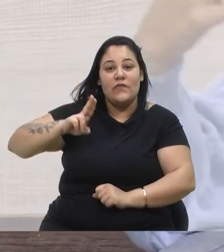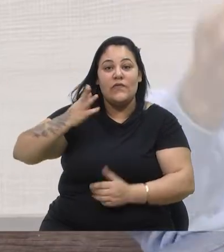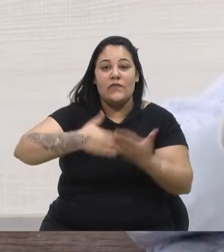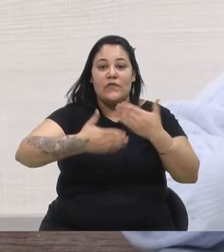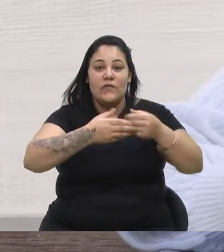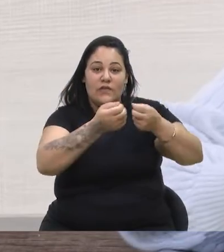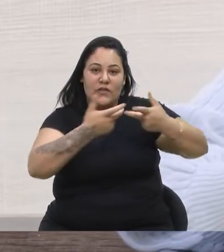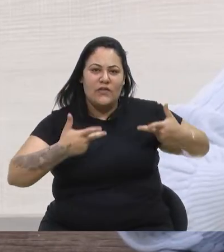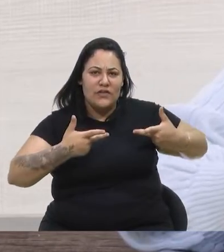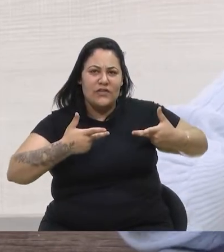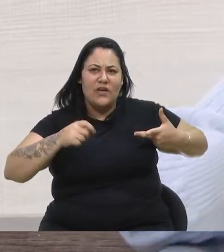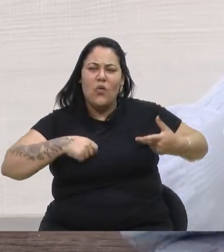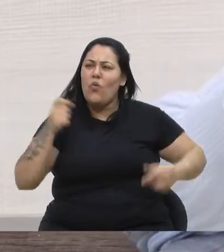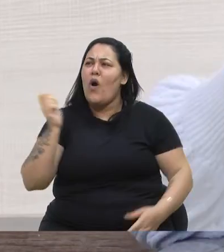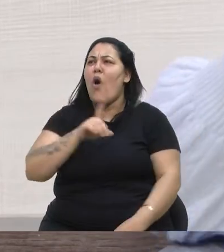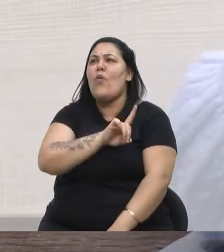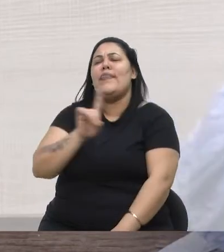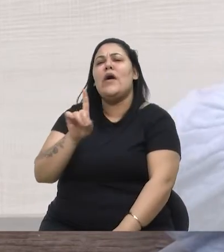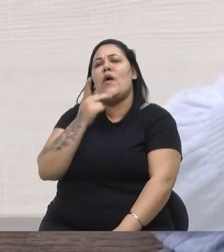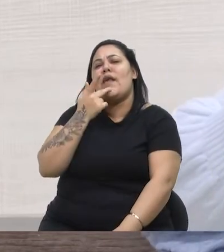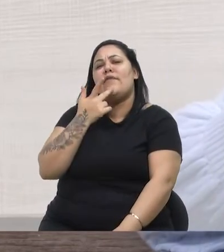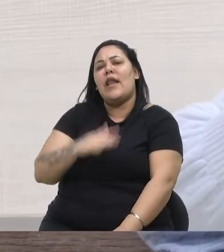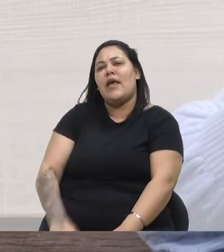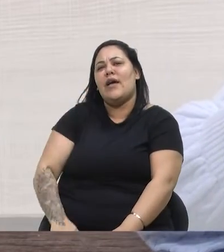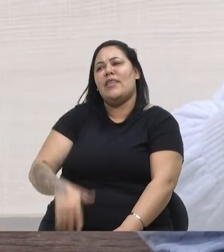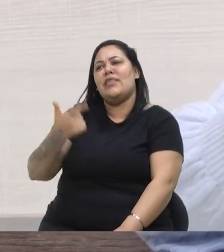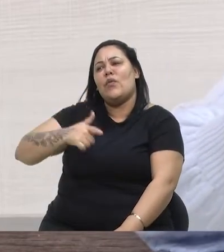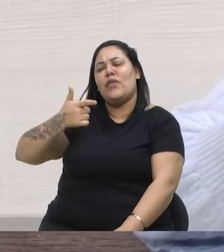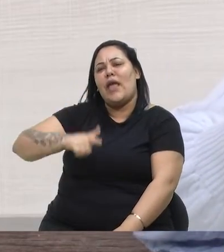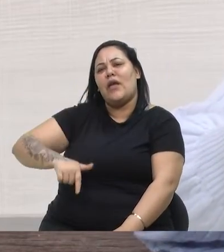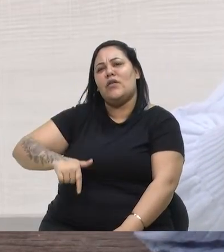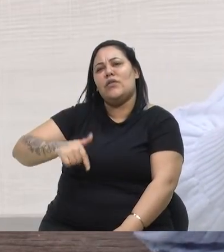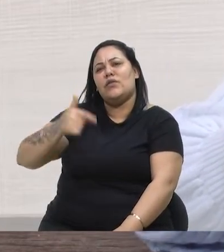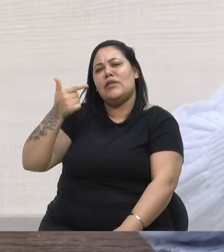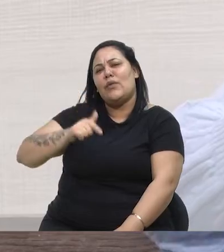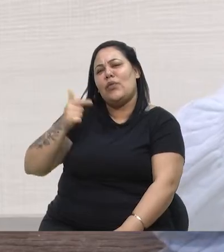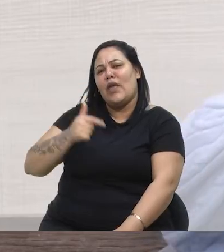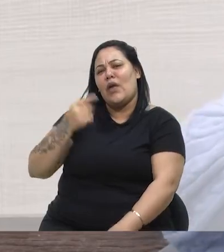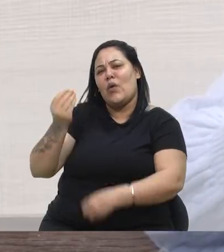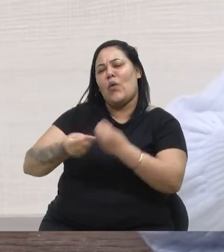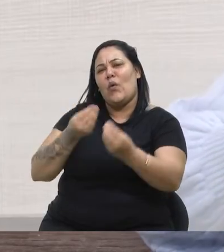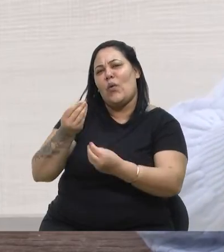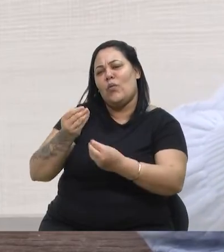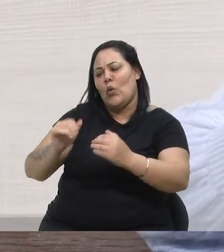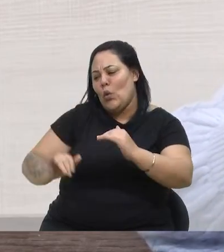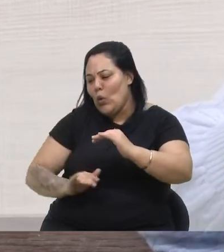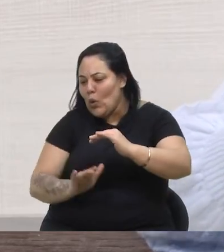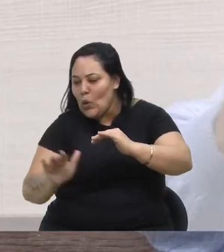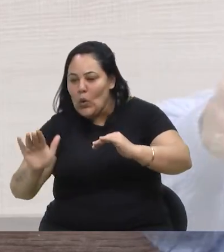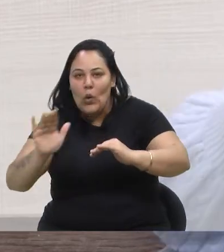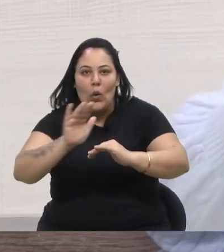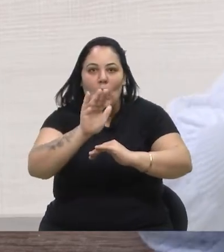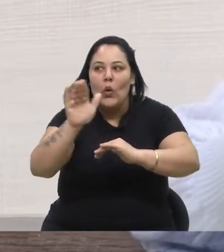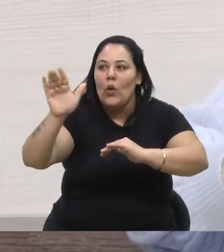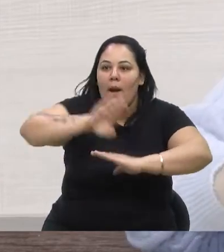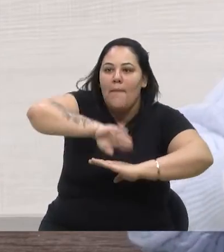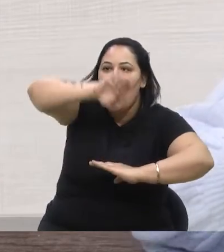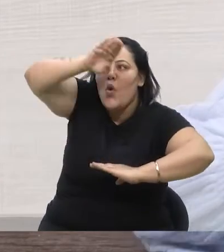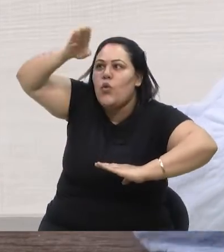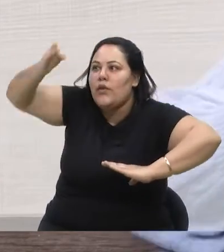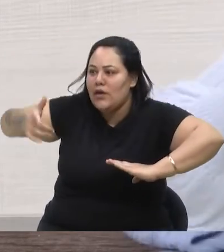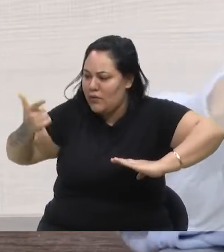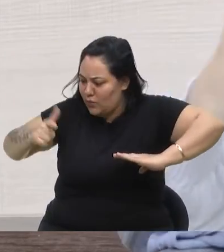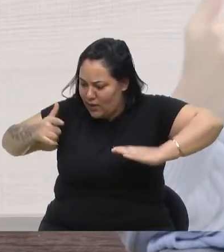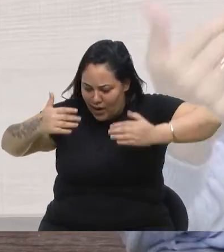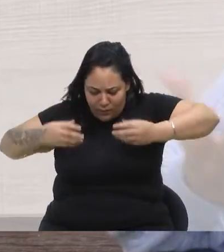fazer o bom uso de tudo isso, né? Que os pais voltem a escutar. Qual é o não que ela diz? O primeiro é eu não tenho como subir a montanha, eu não